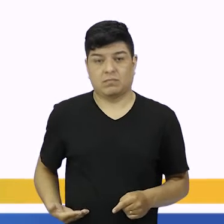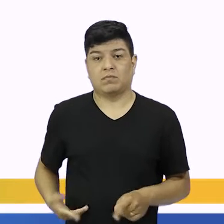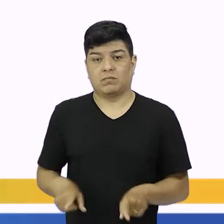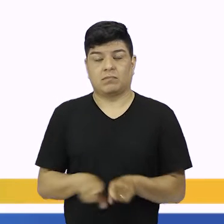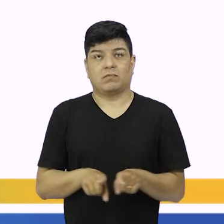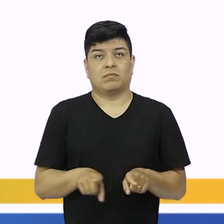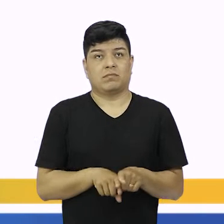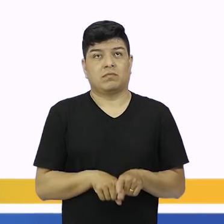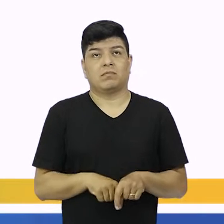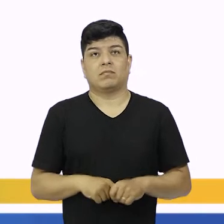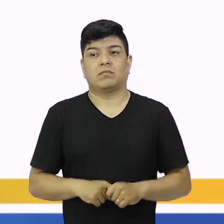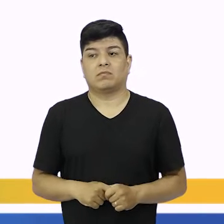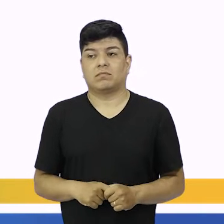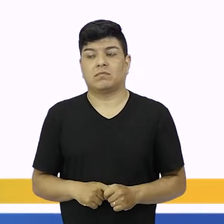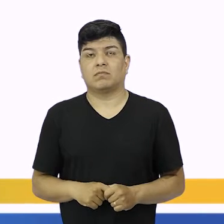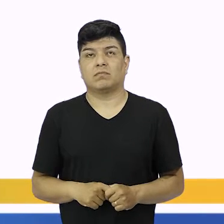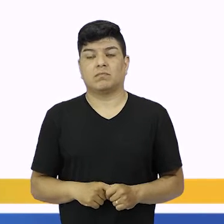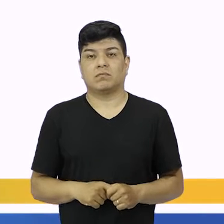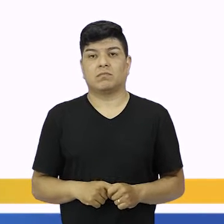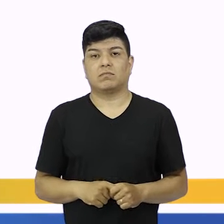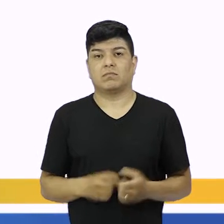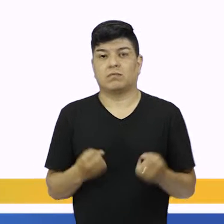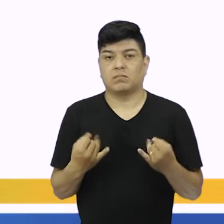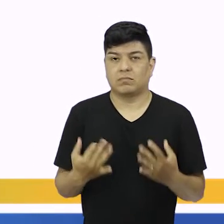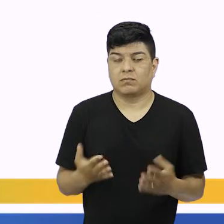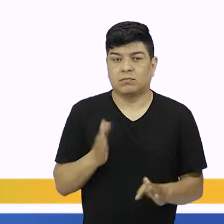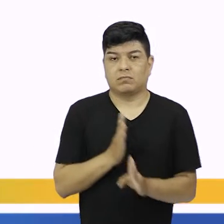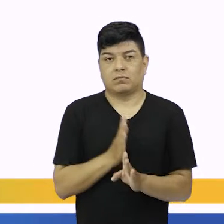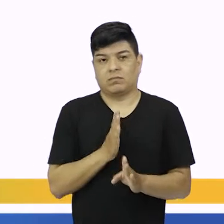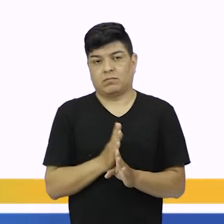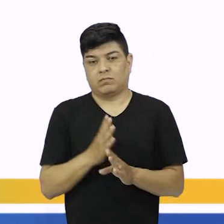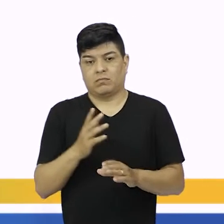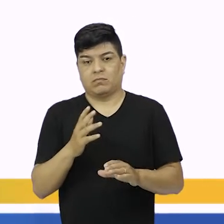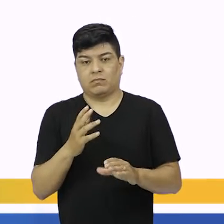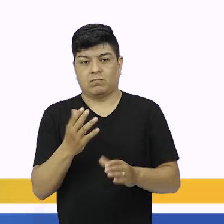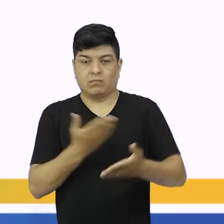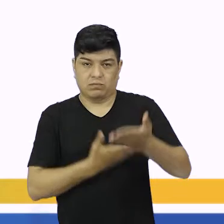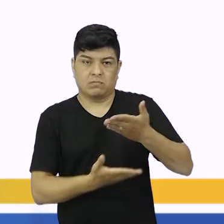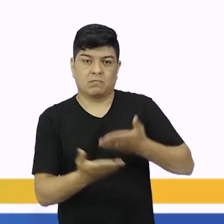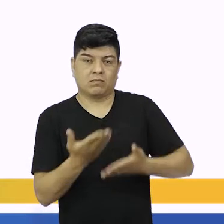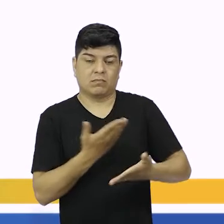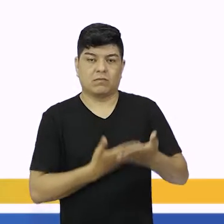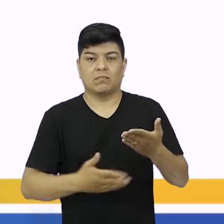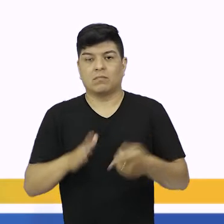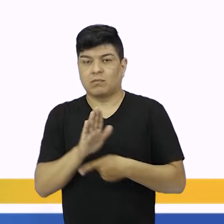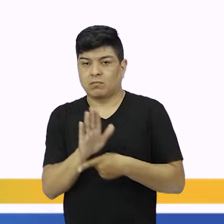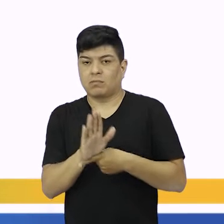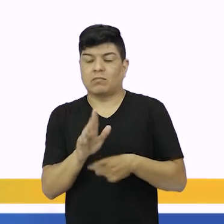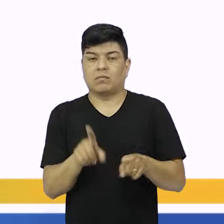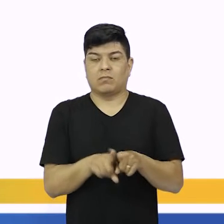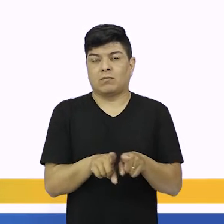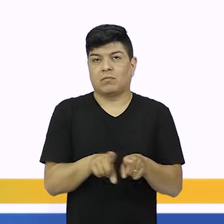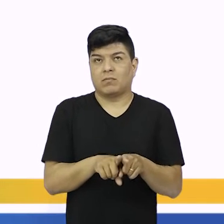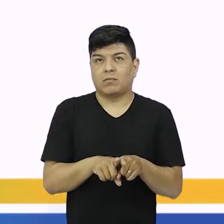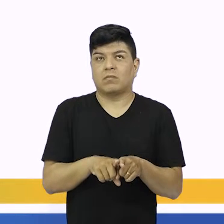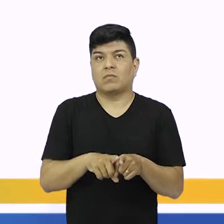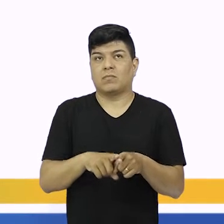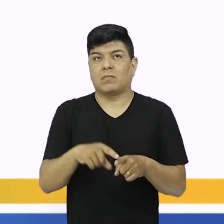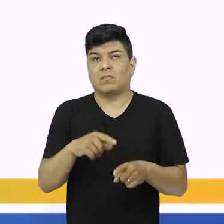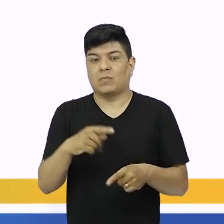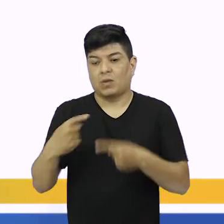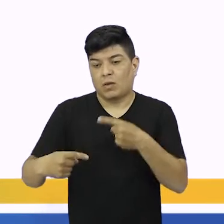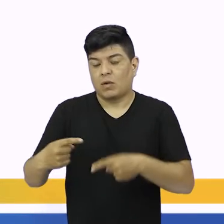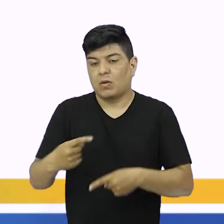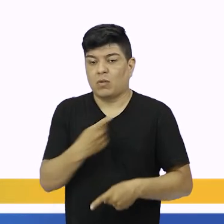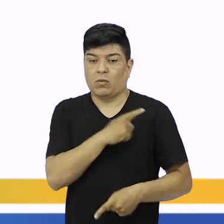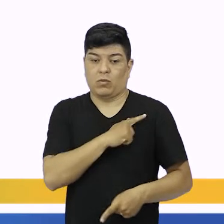governadores também, né, que vem dizendo acerca dessa troca, né, de favores também. A política dos governadores foi um acordo